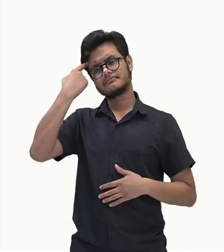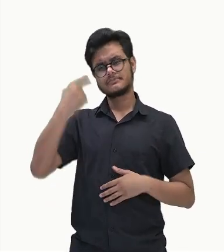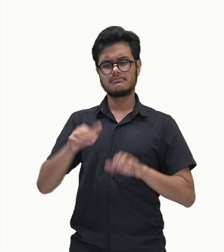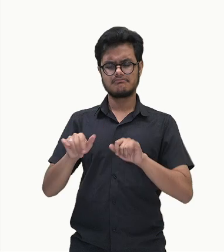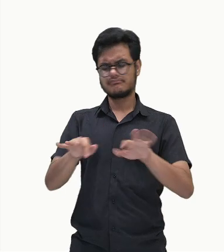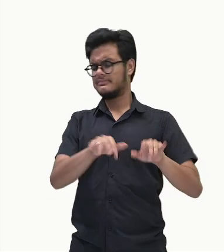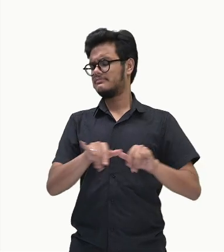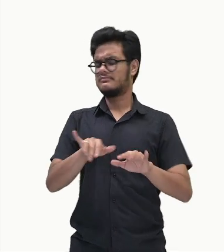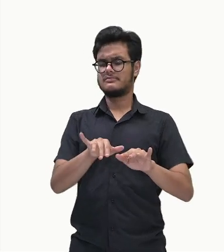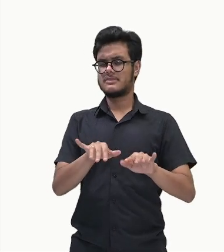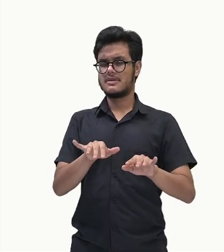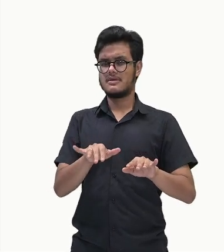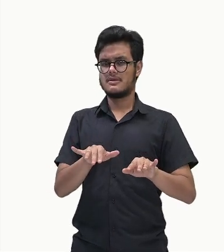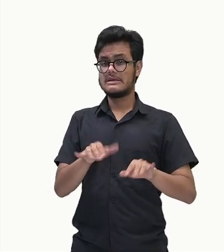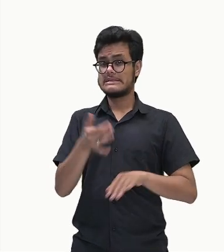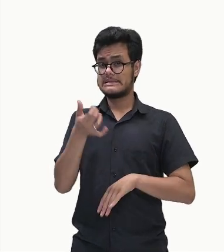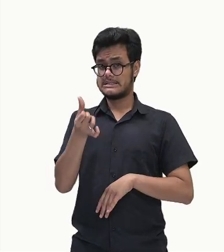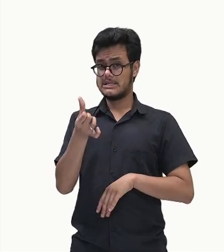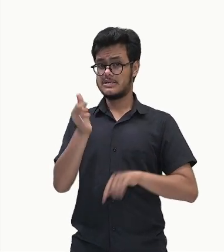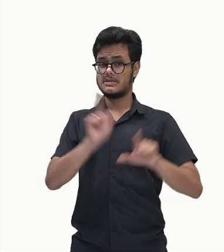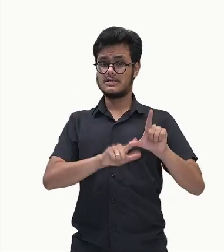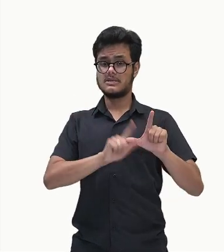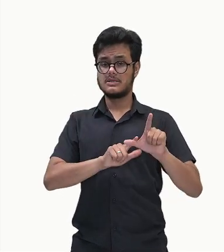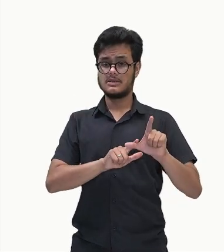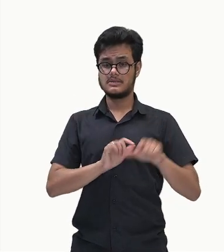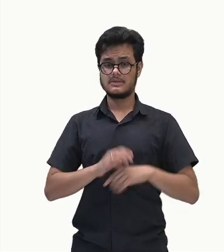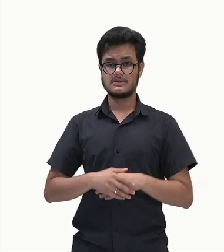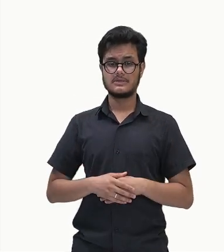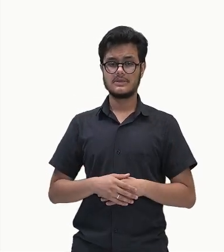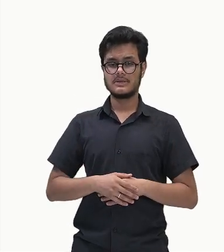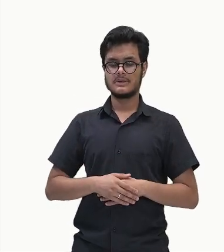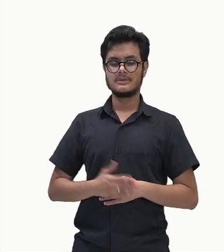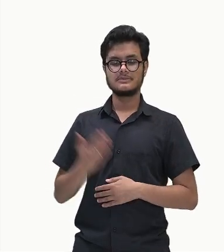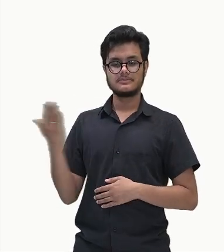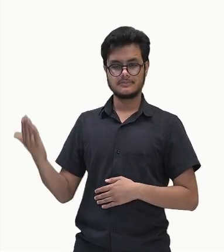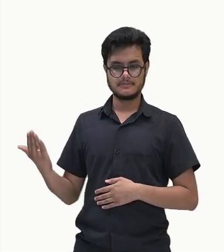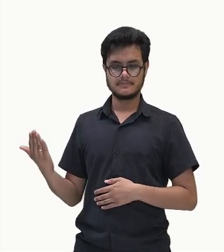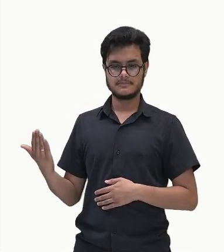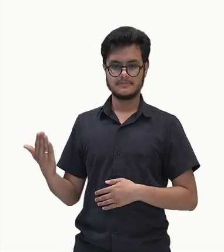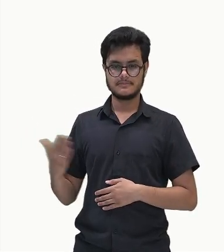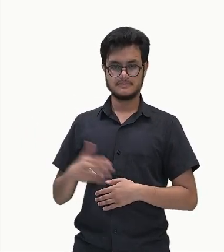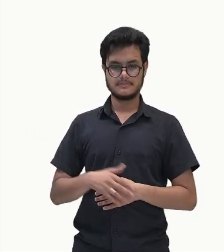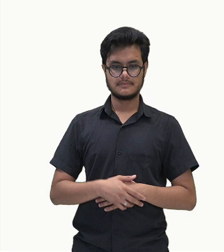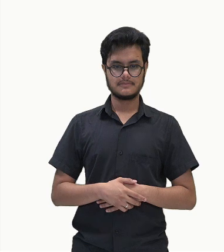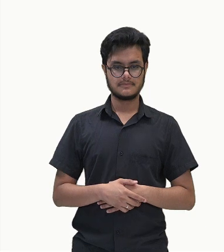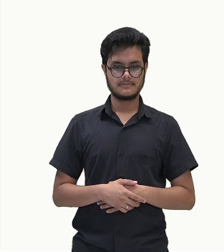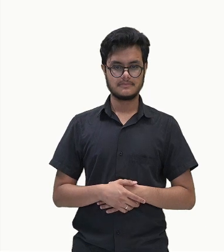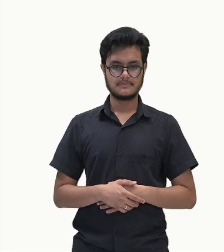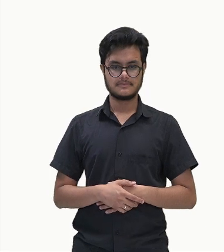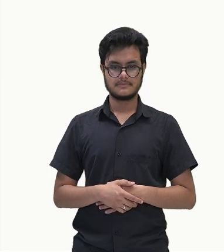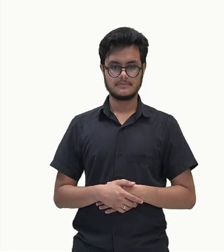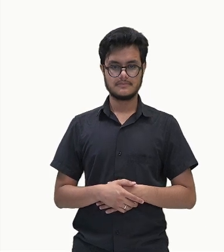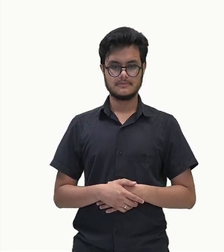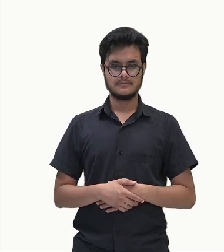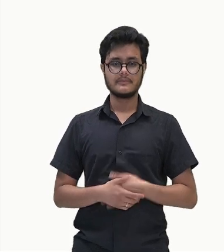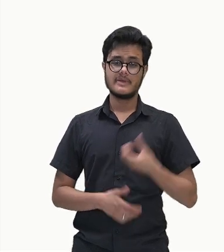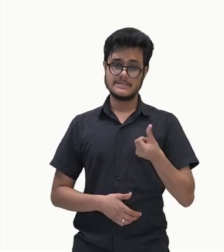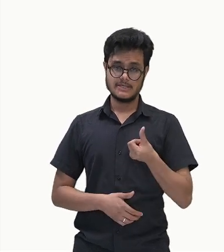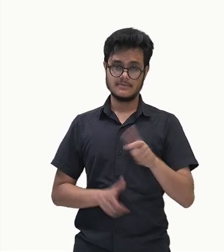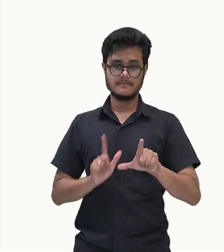digitar seis letras Vou colocar aqui o espaço das seis 1 2 3 4 5